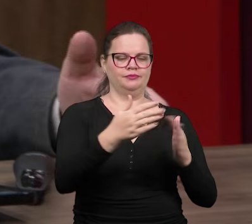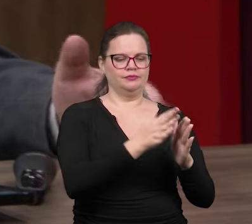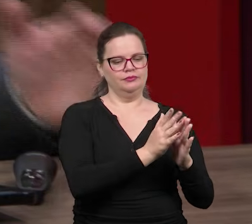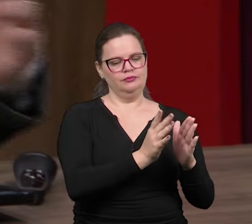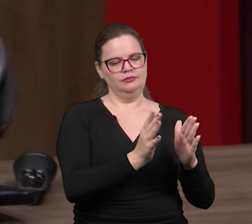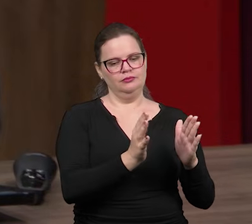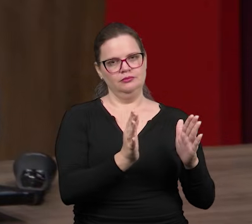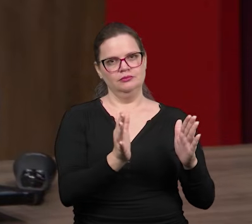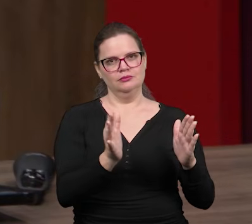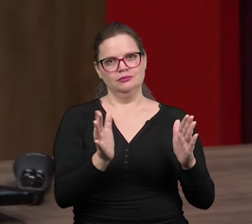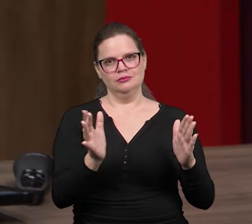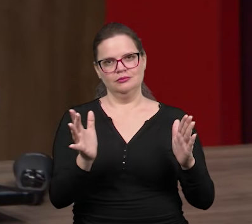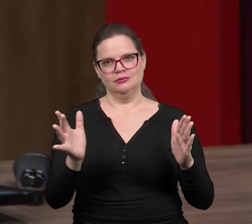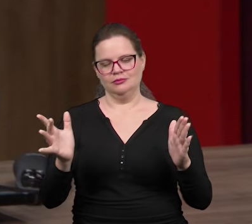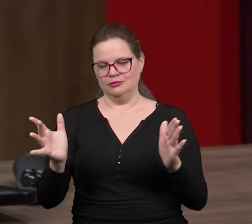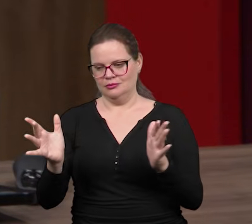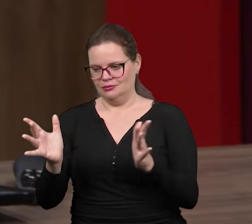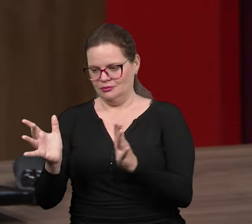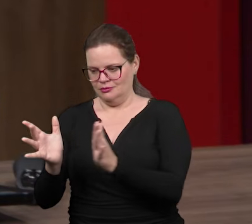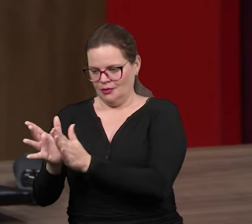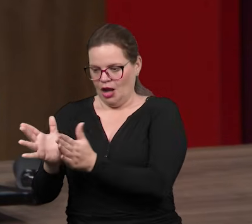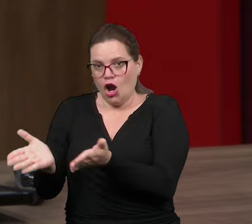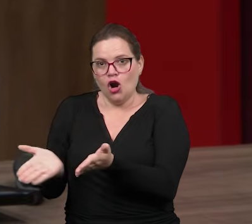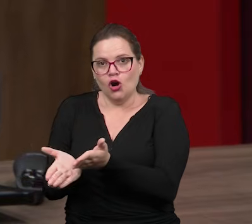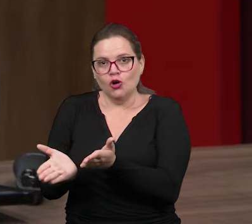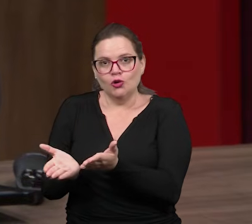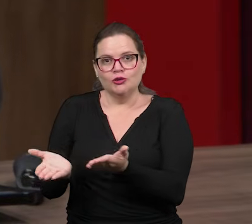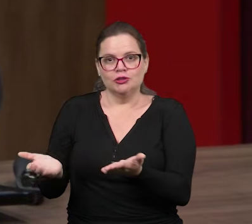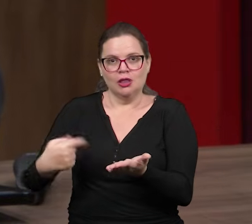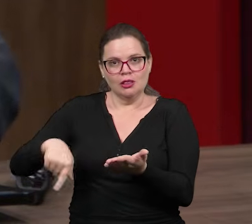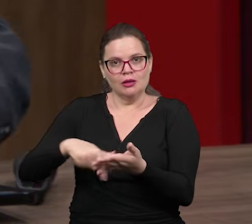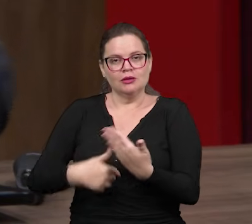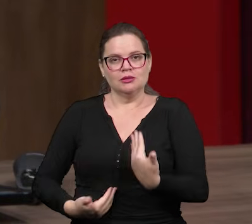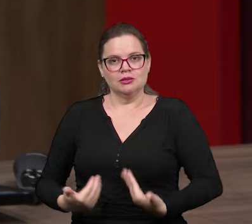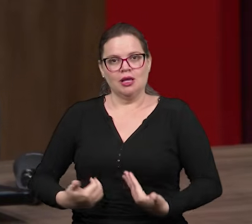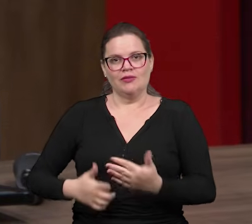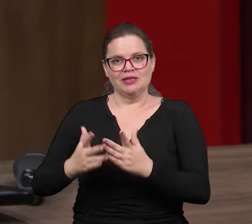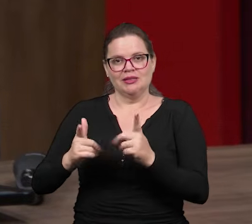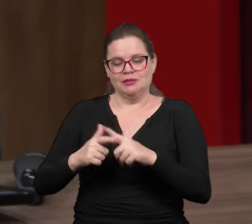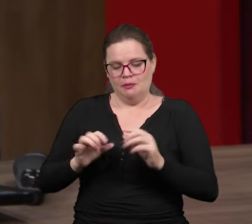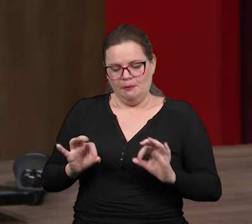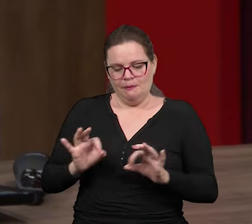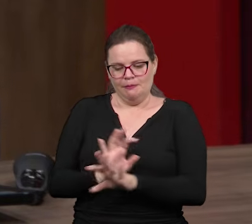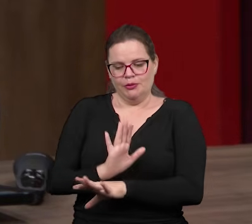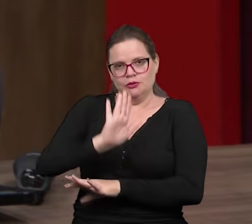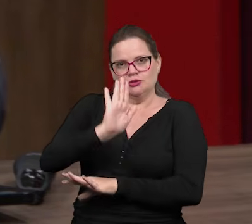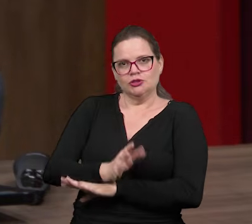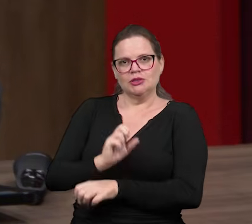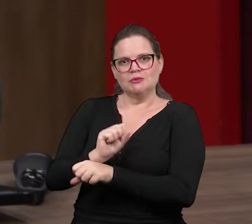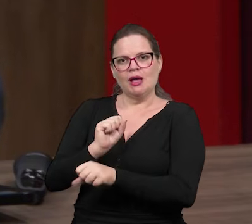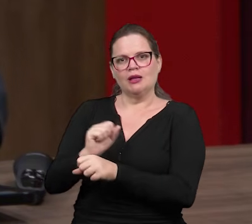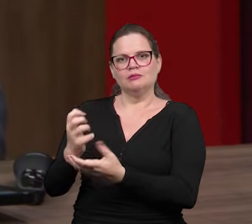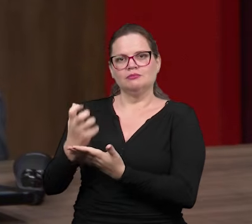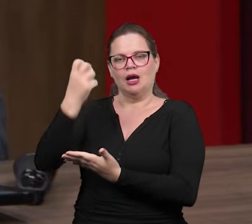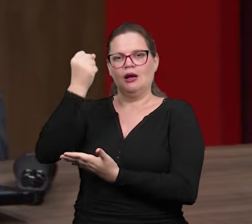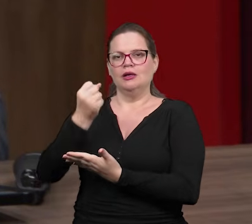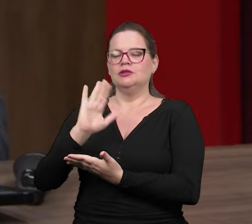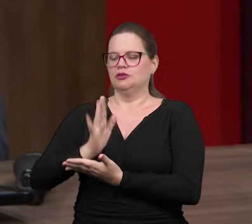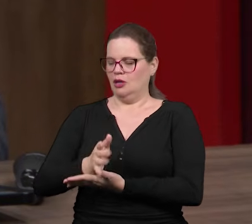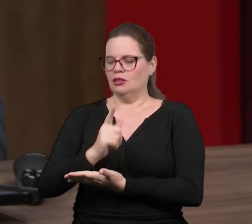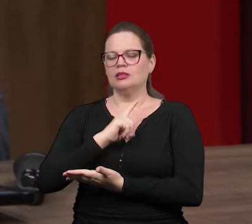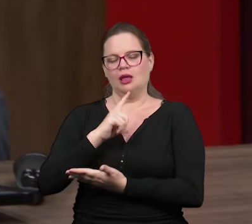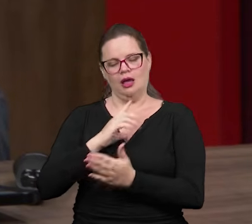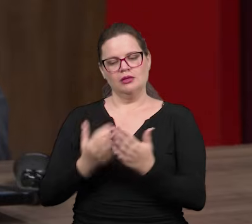nossos dias, que é essa igreja que está preparada para o arrebatamento, porque há uma igreja hoje já preparada